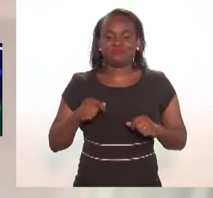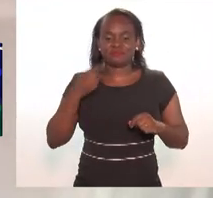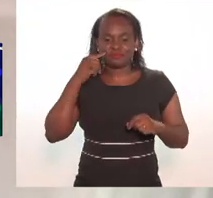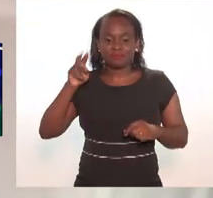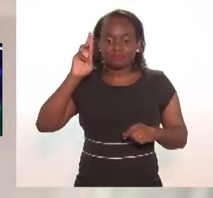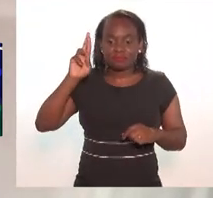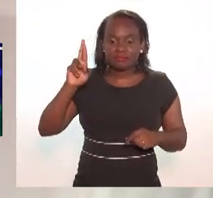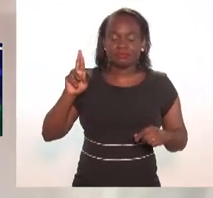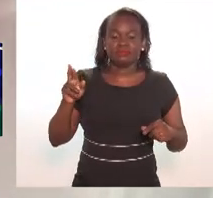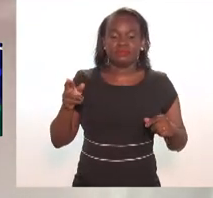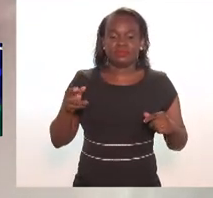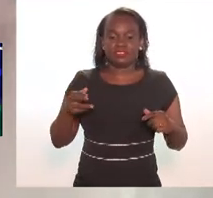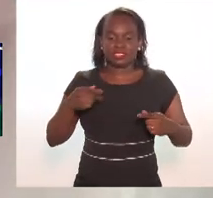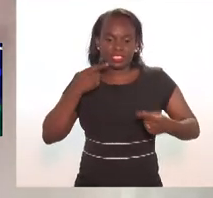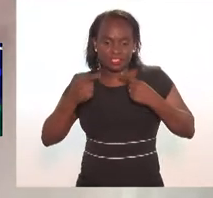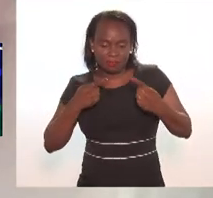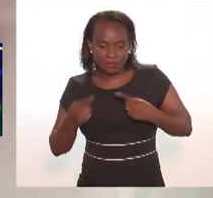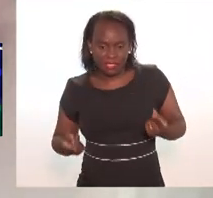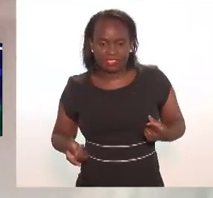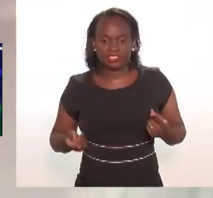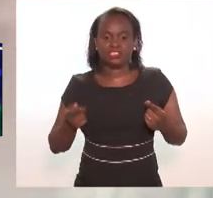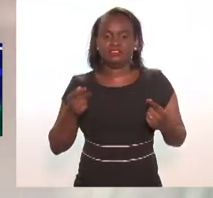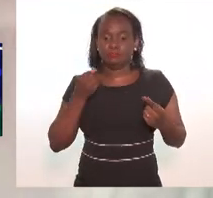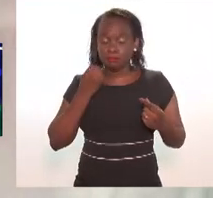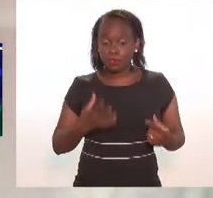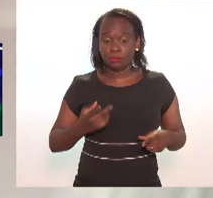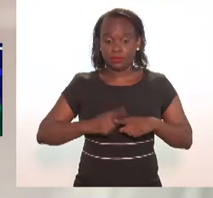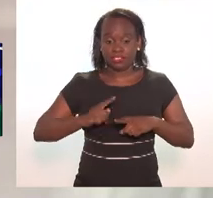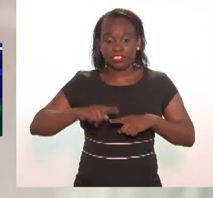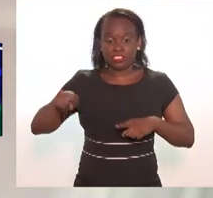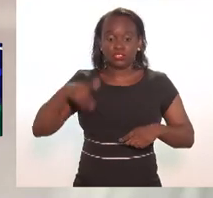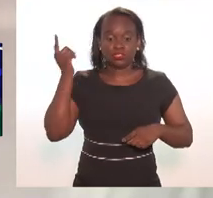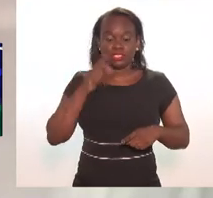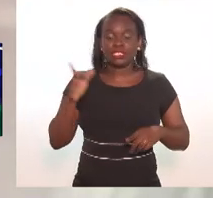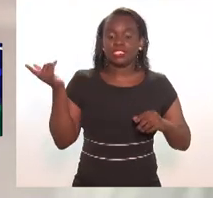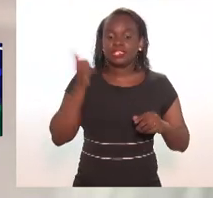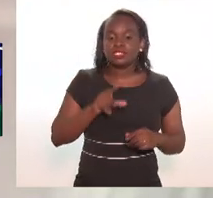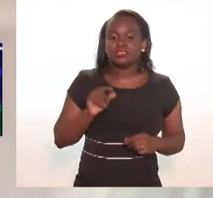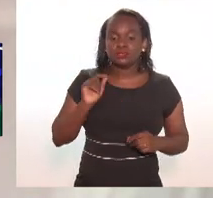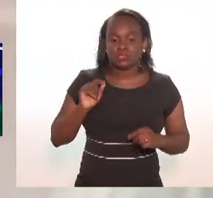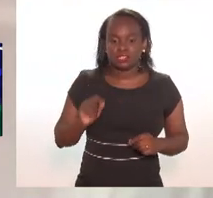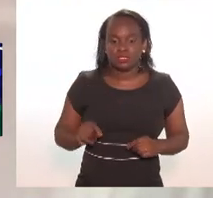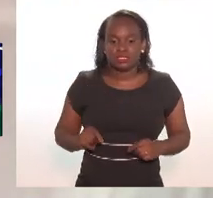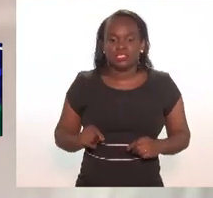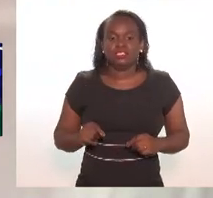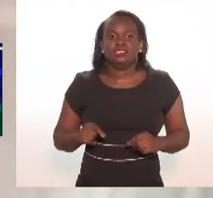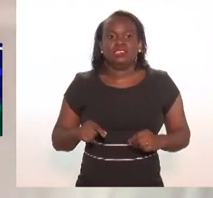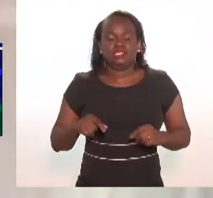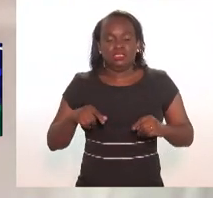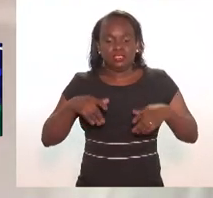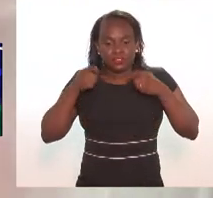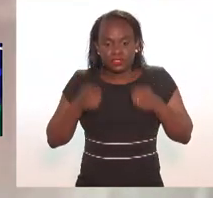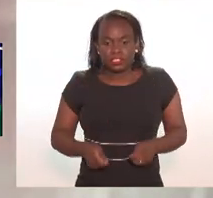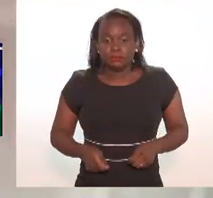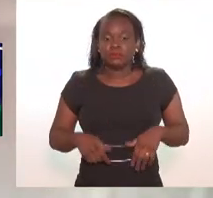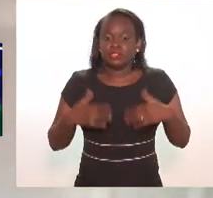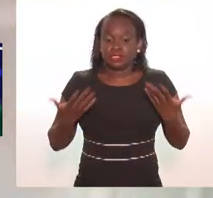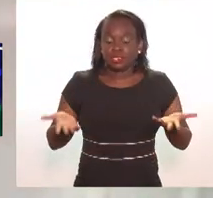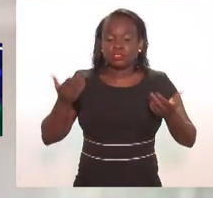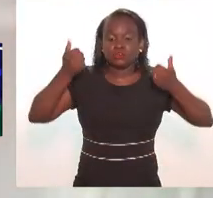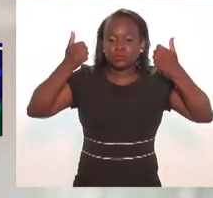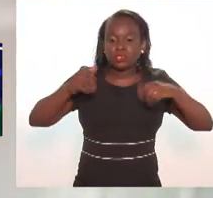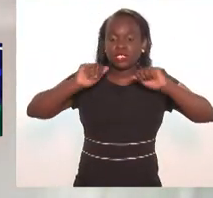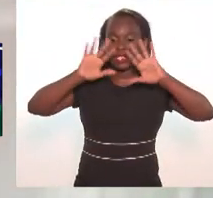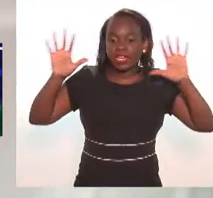nortear o debate, um bom debate, para que a gente possa estar ganhando, né, consistência nisso tudo. E ficou claro